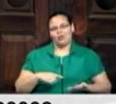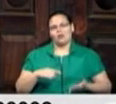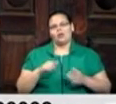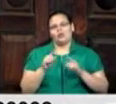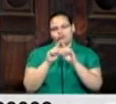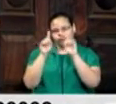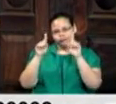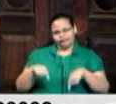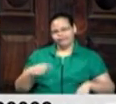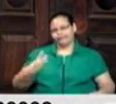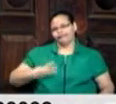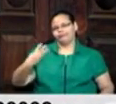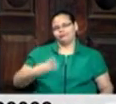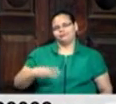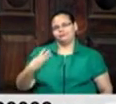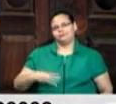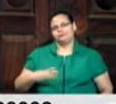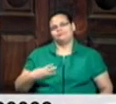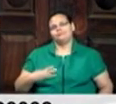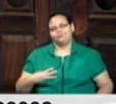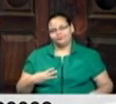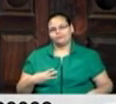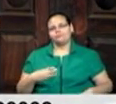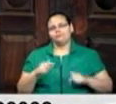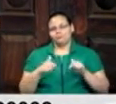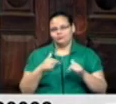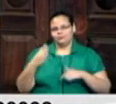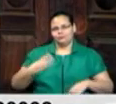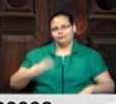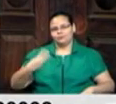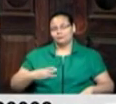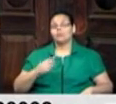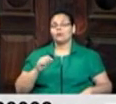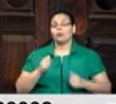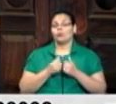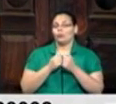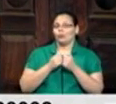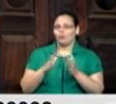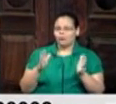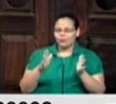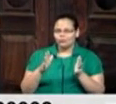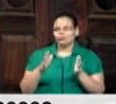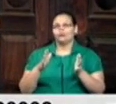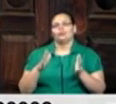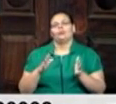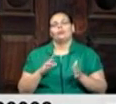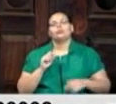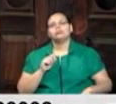terceirizados. A partir daí, começou como